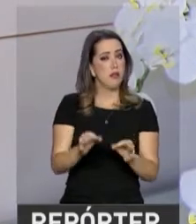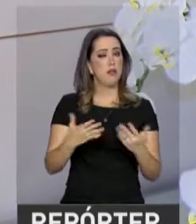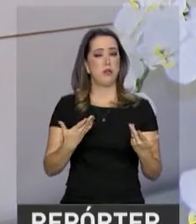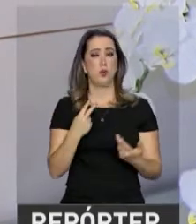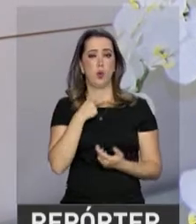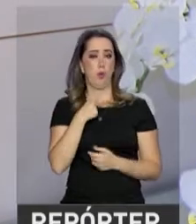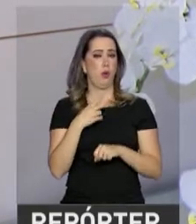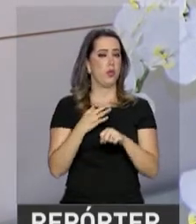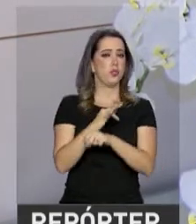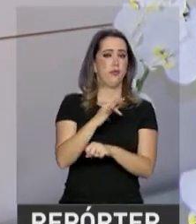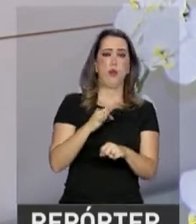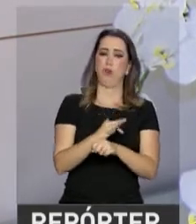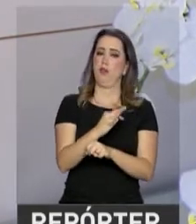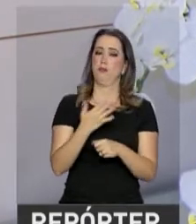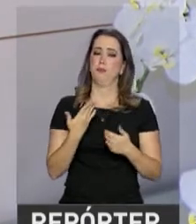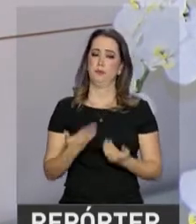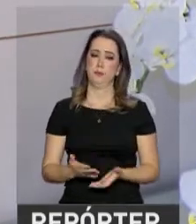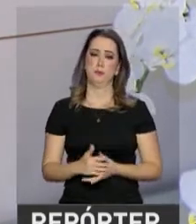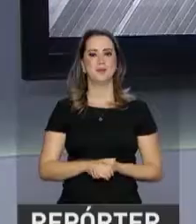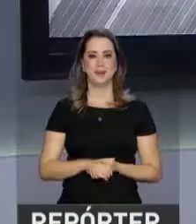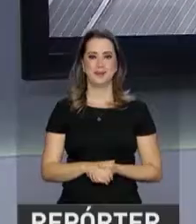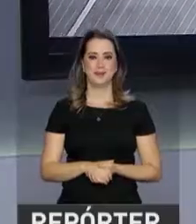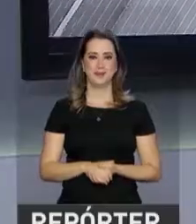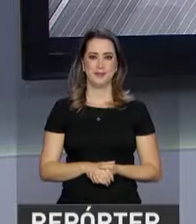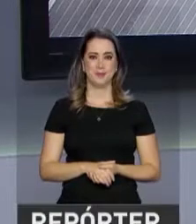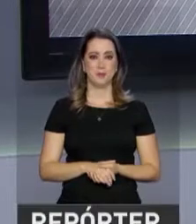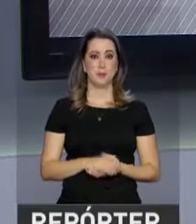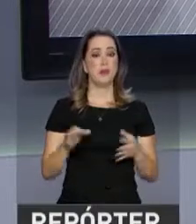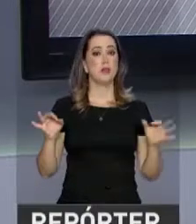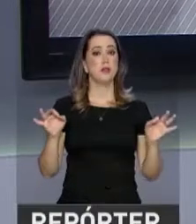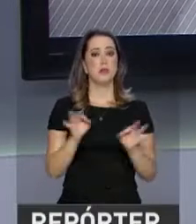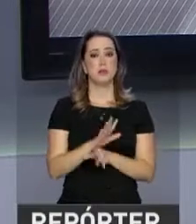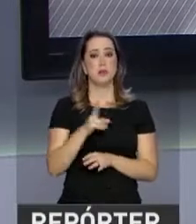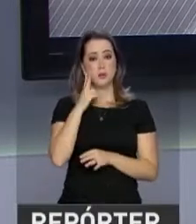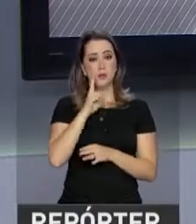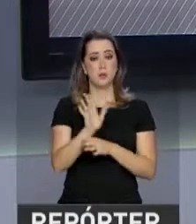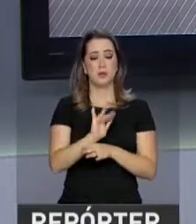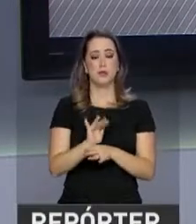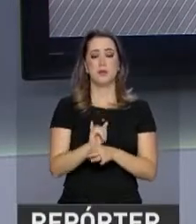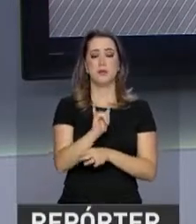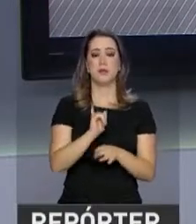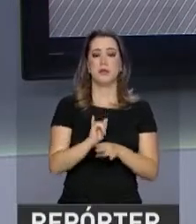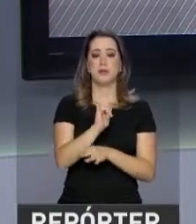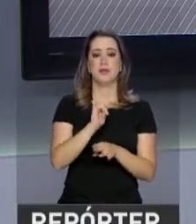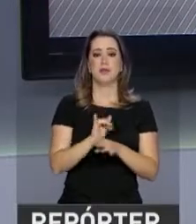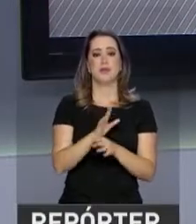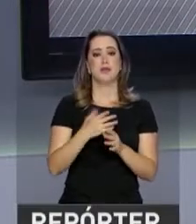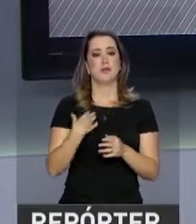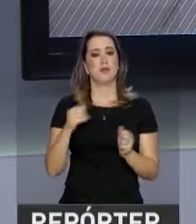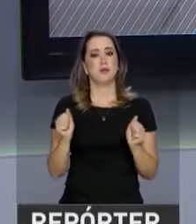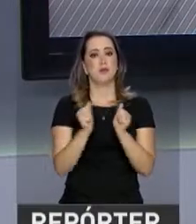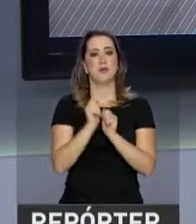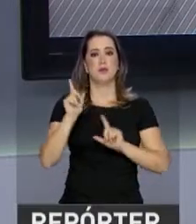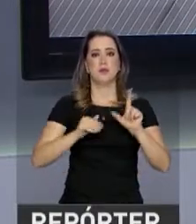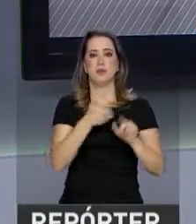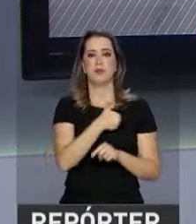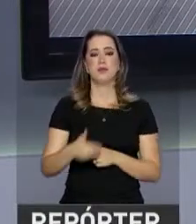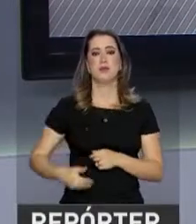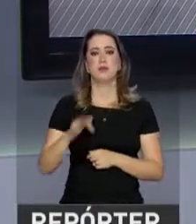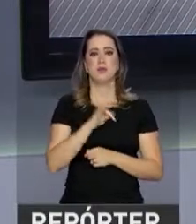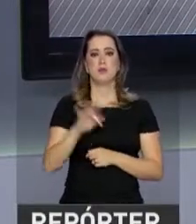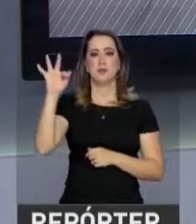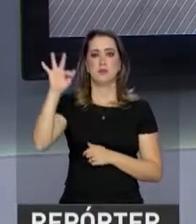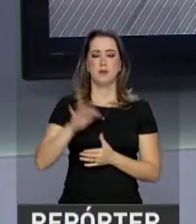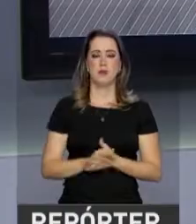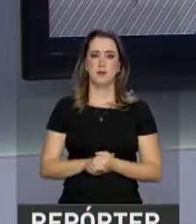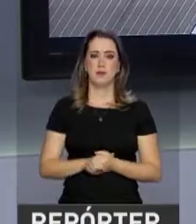inscrição e comparecer ao dia da prova termina agora mais uma edição do repórter nbr continue com a gente na nbr a tv do